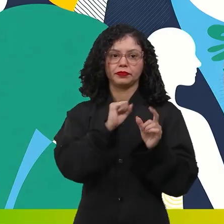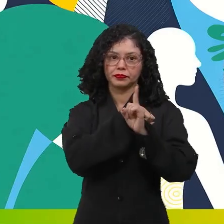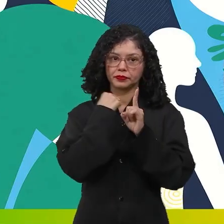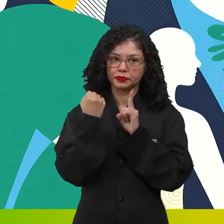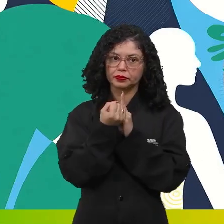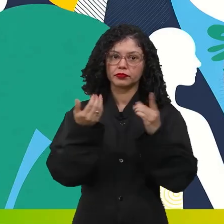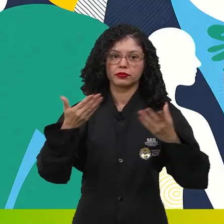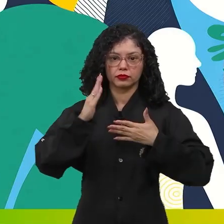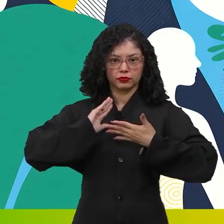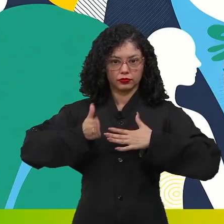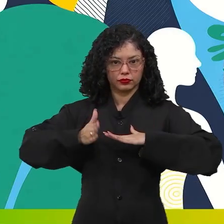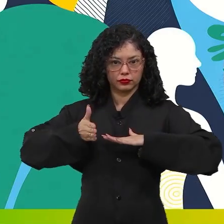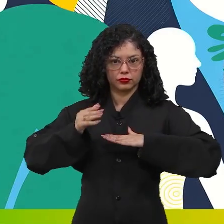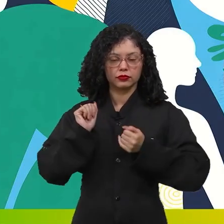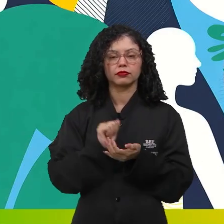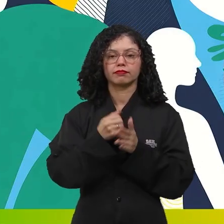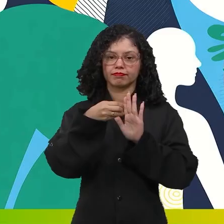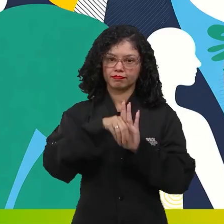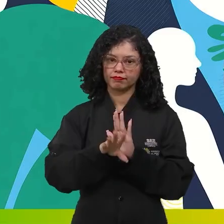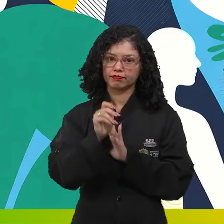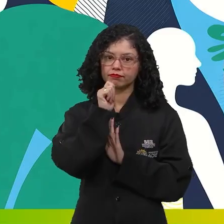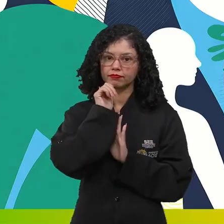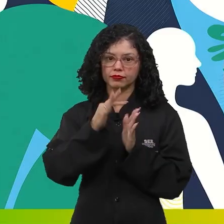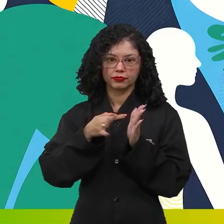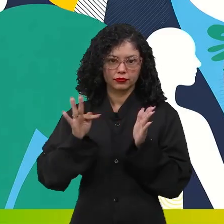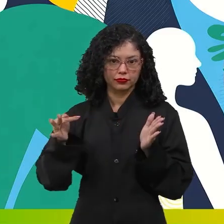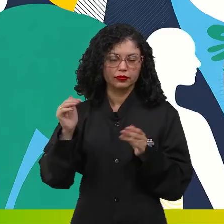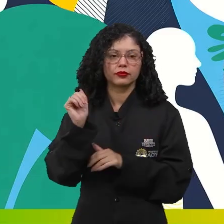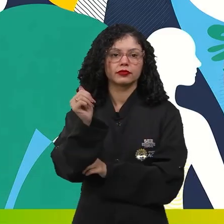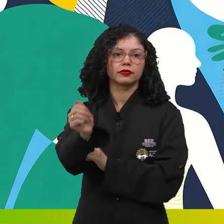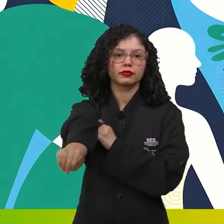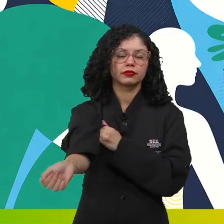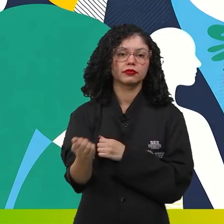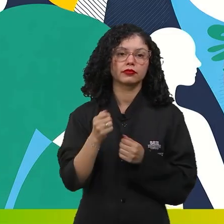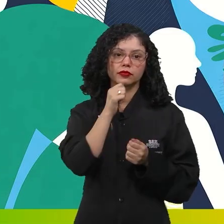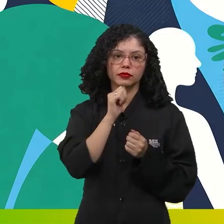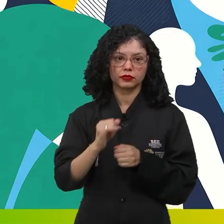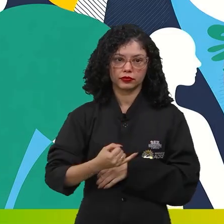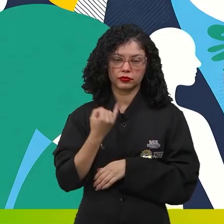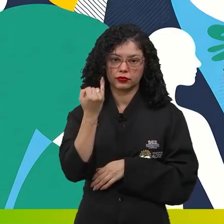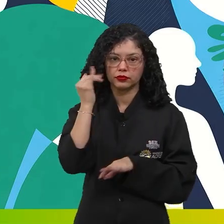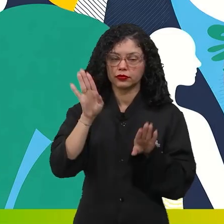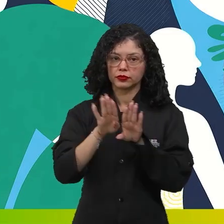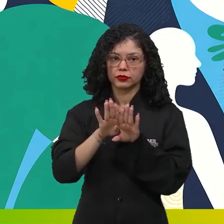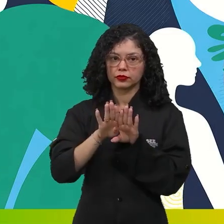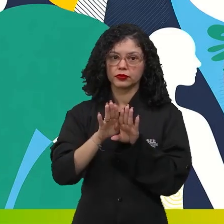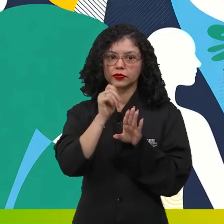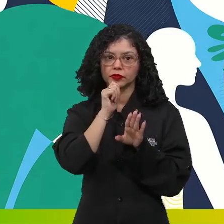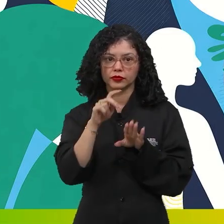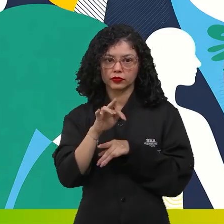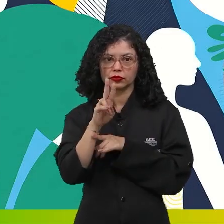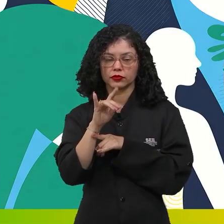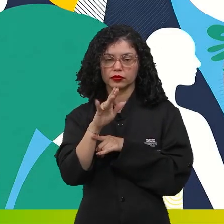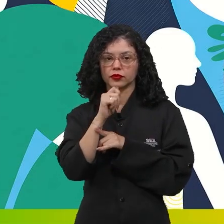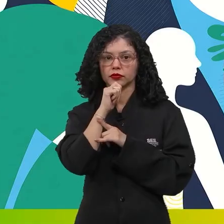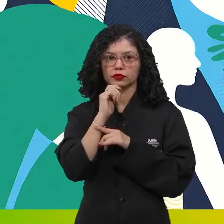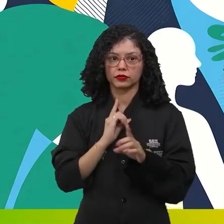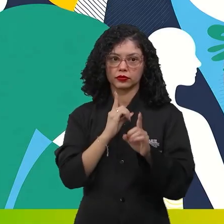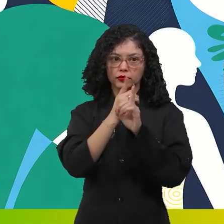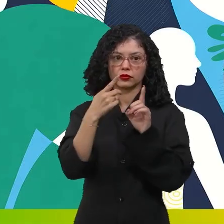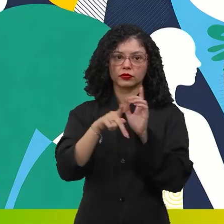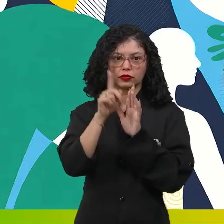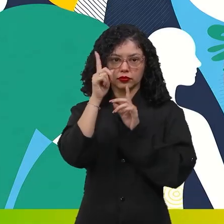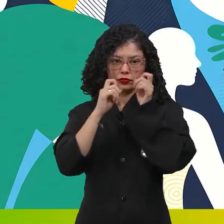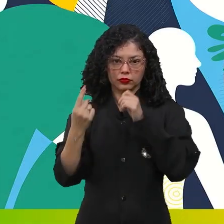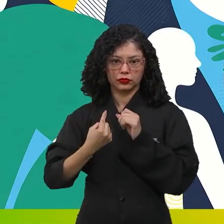sociedade contemporânea, o corpo transcendeu sua função puramente biológica para se tornar um dos principais vetores da identidade